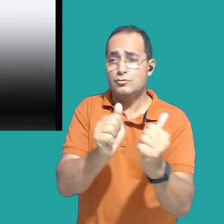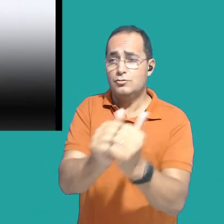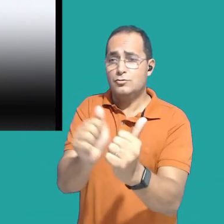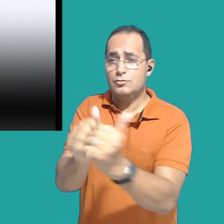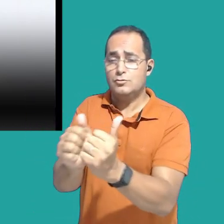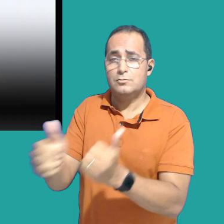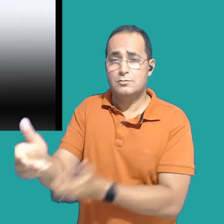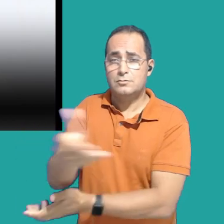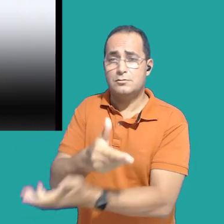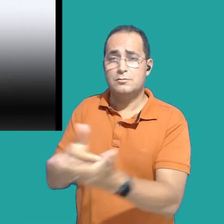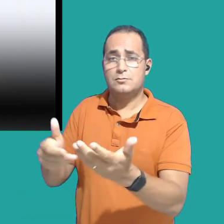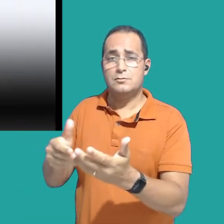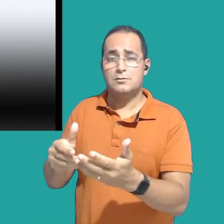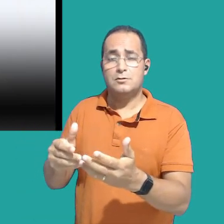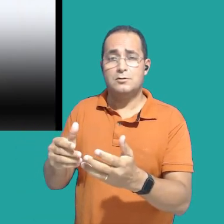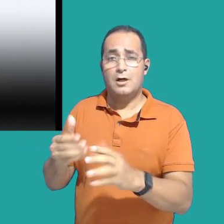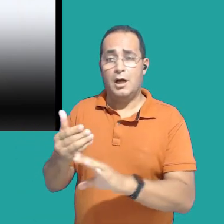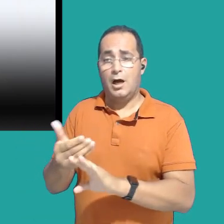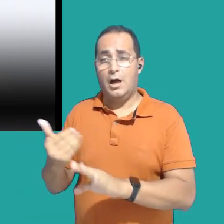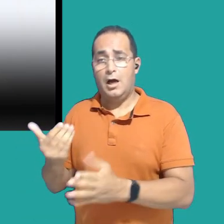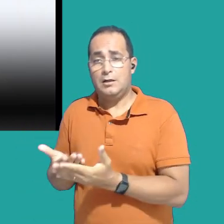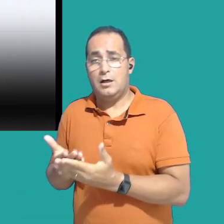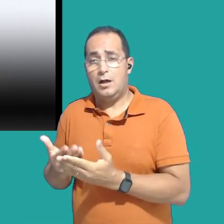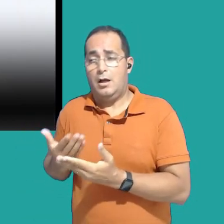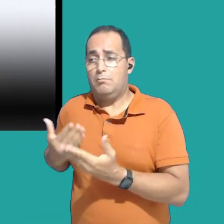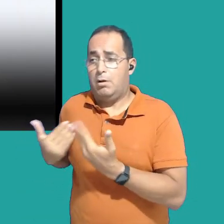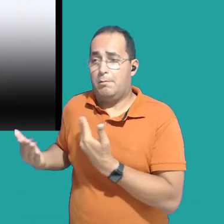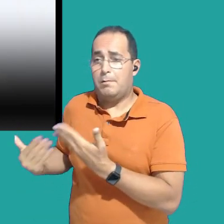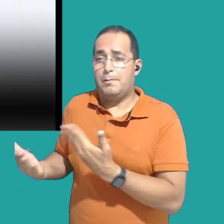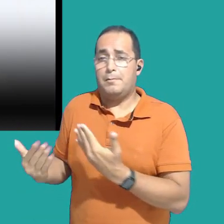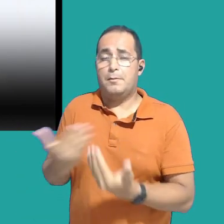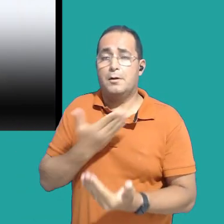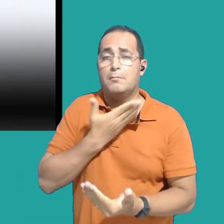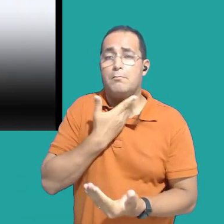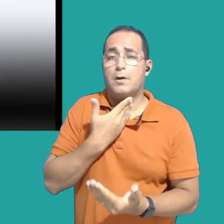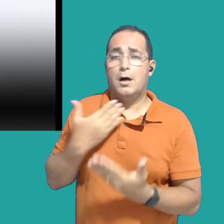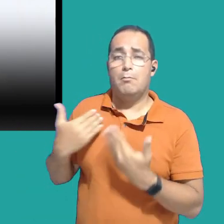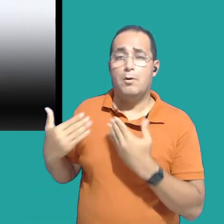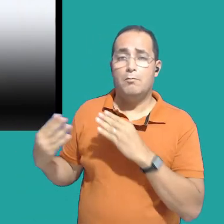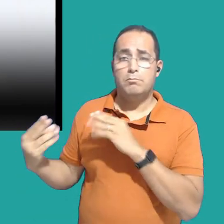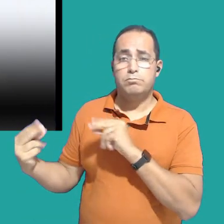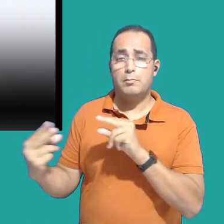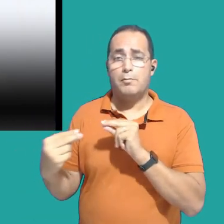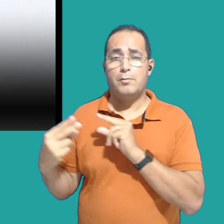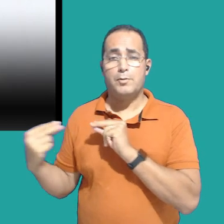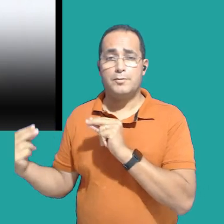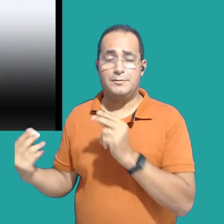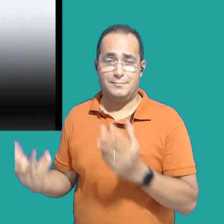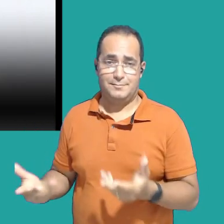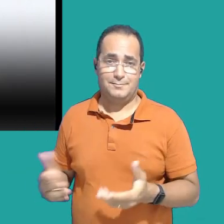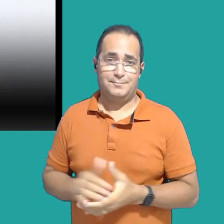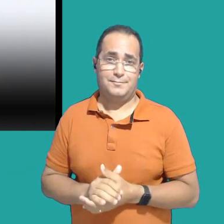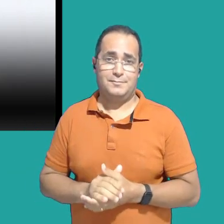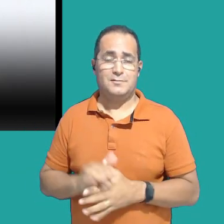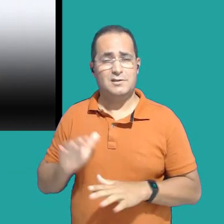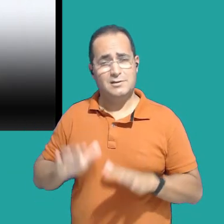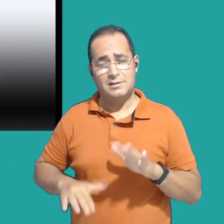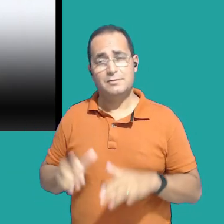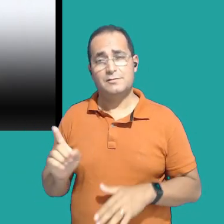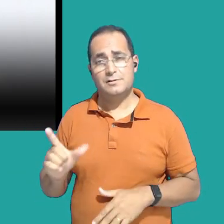que antes da aula, todo mundo está junto, todo mundo está conversando ali. E, às